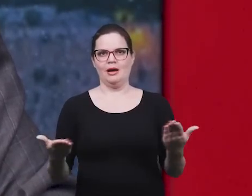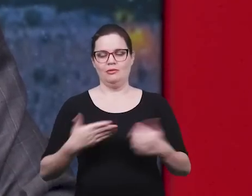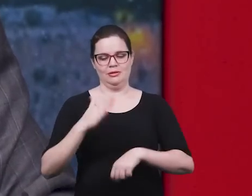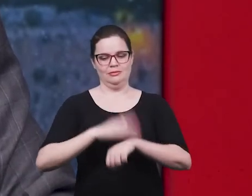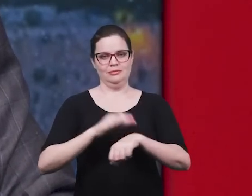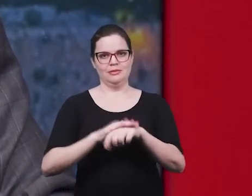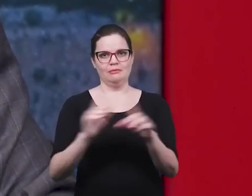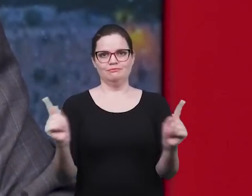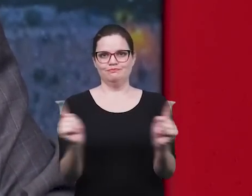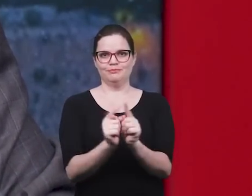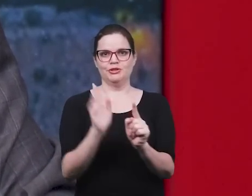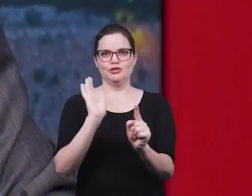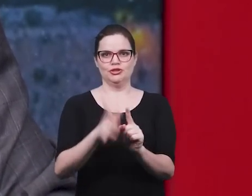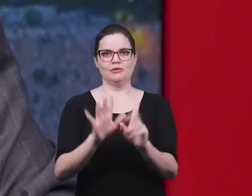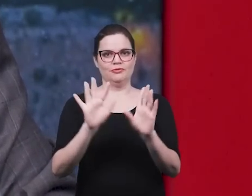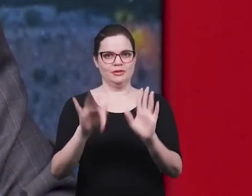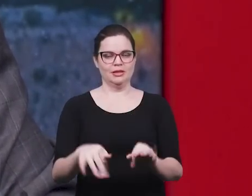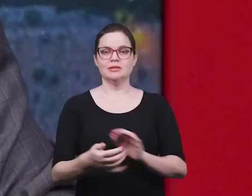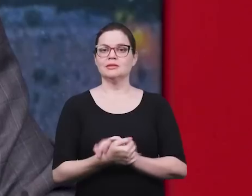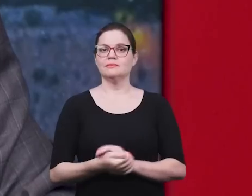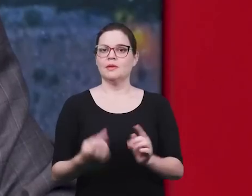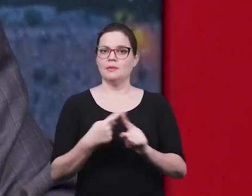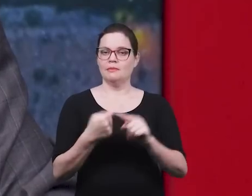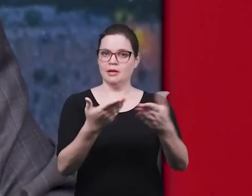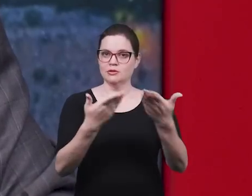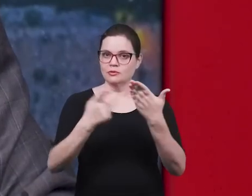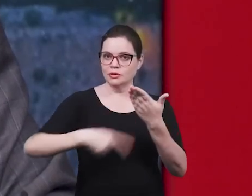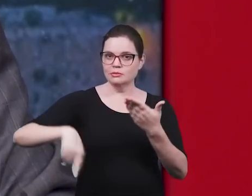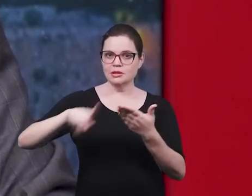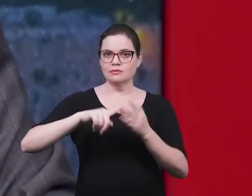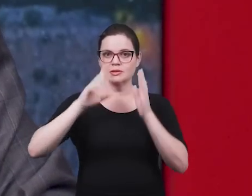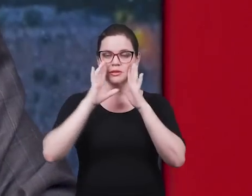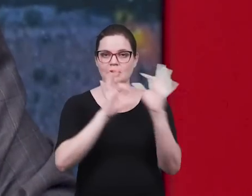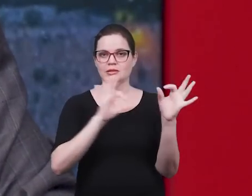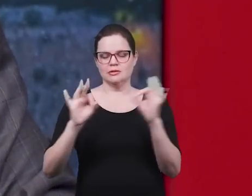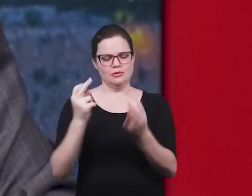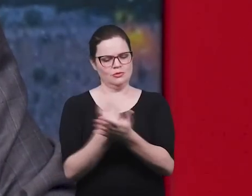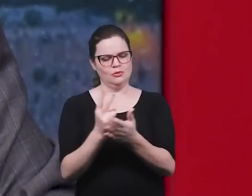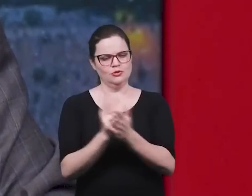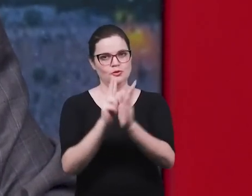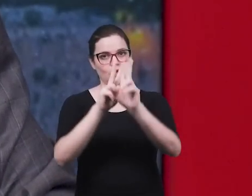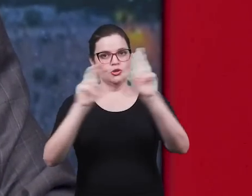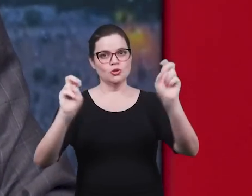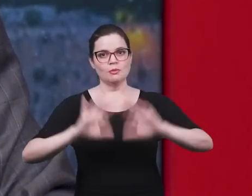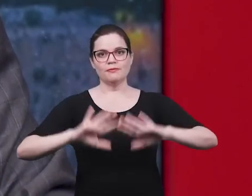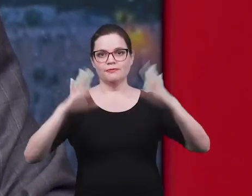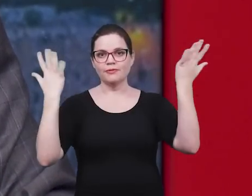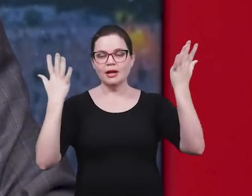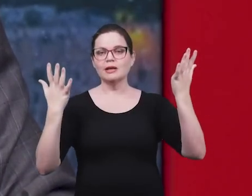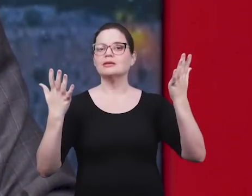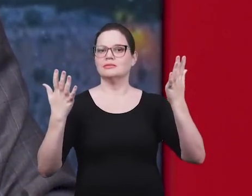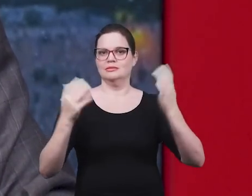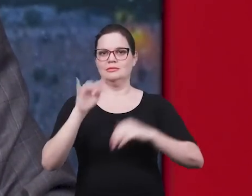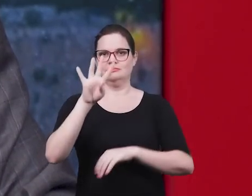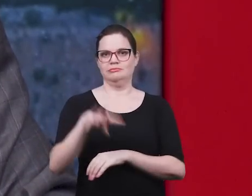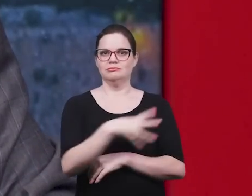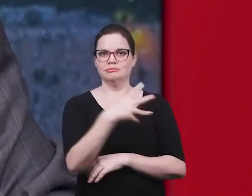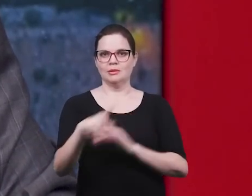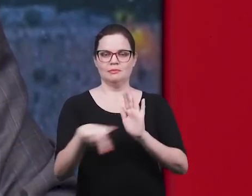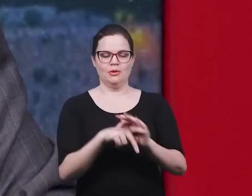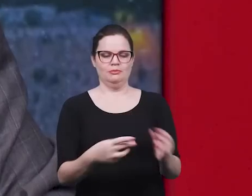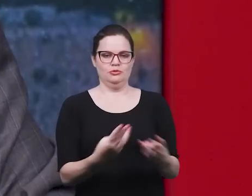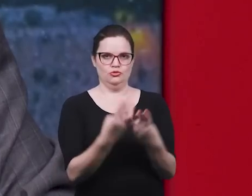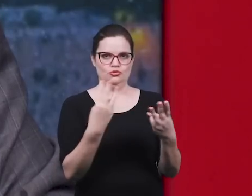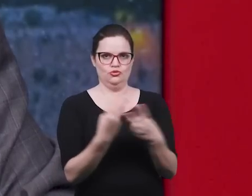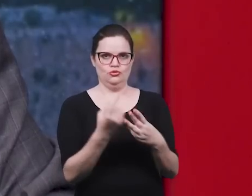Nós estamos com o tempo aqui já encerrando também, mas convidamos a você. Nós vamos continuar falando sobre as festas do